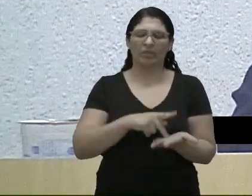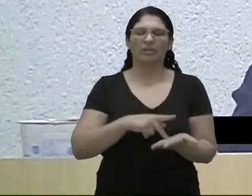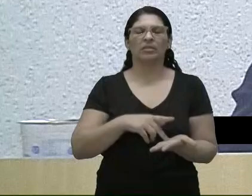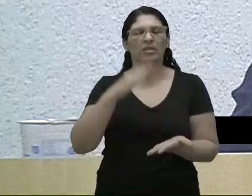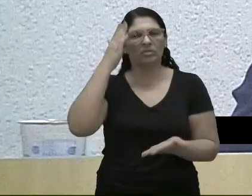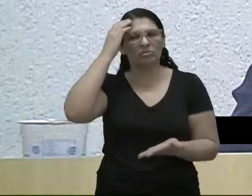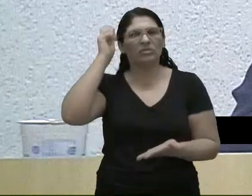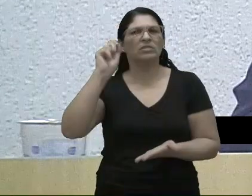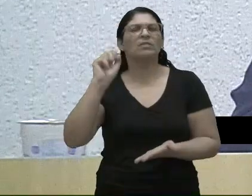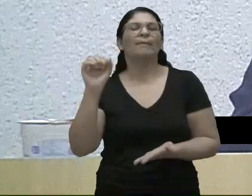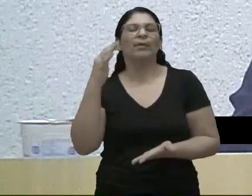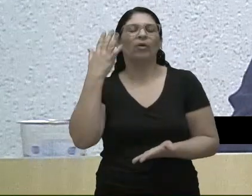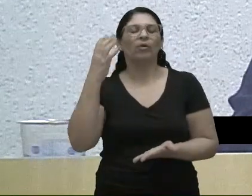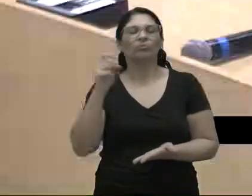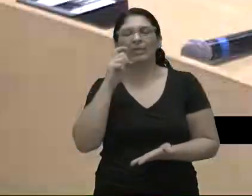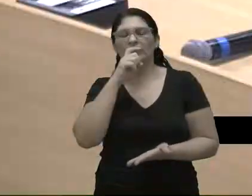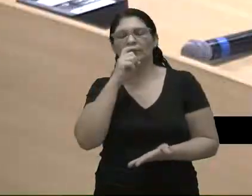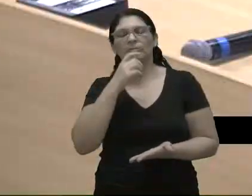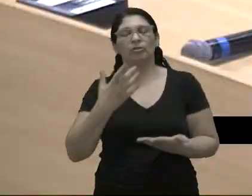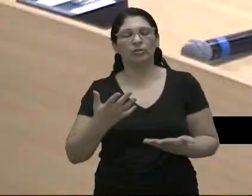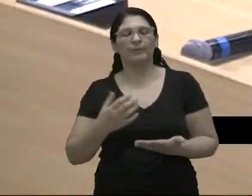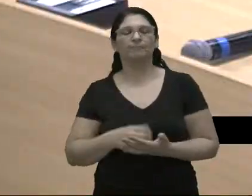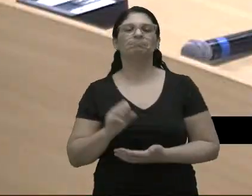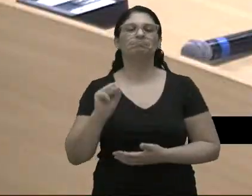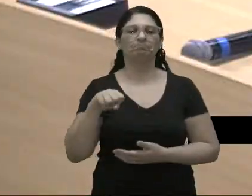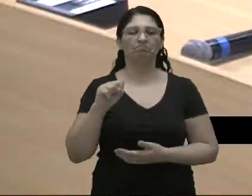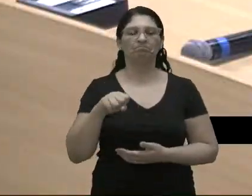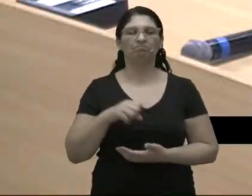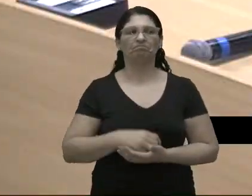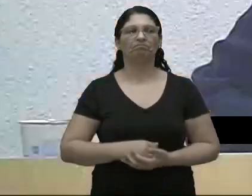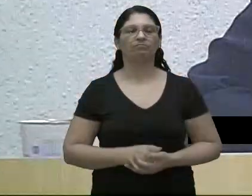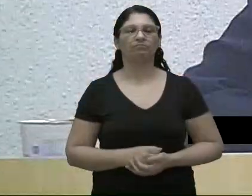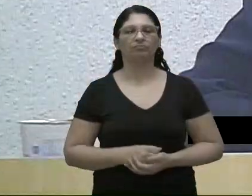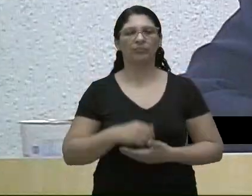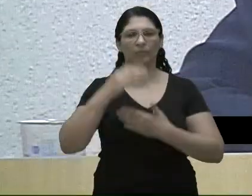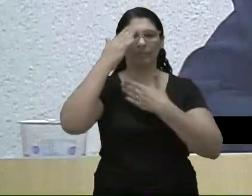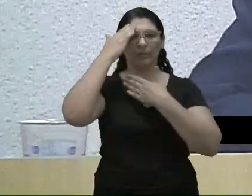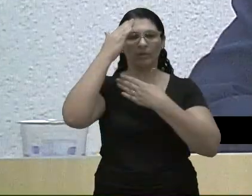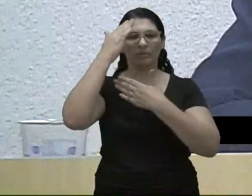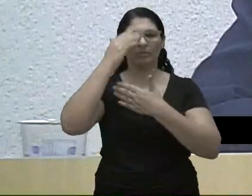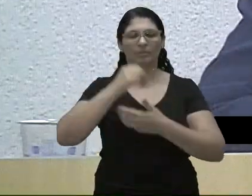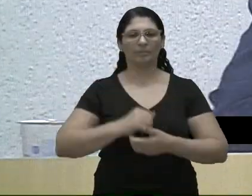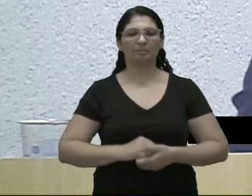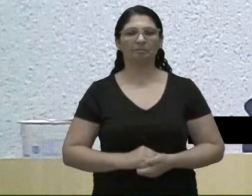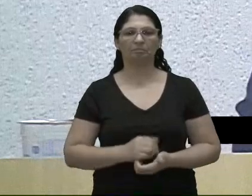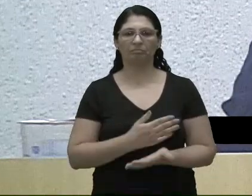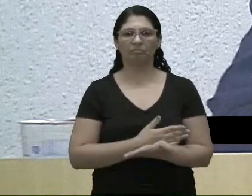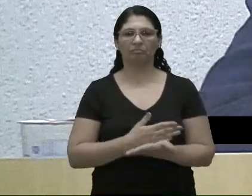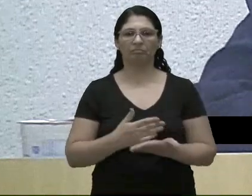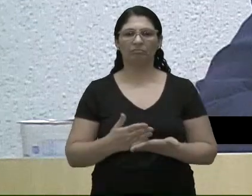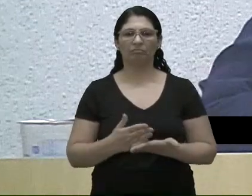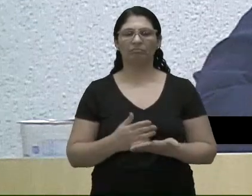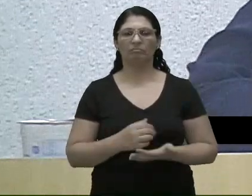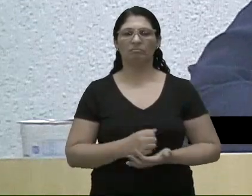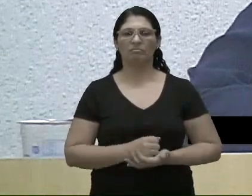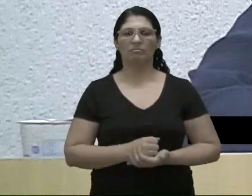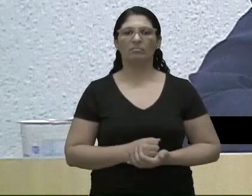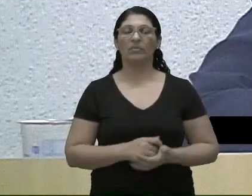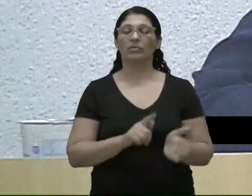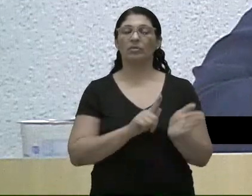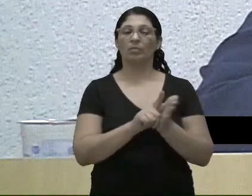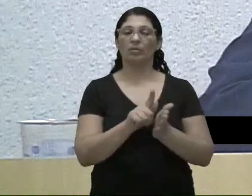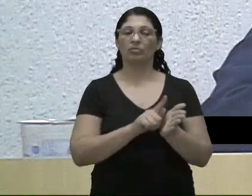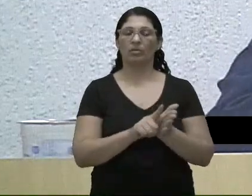em caso de mentiras? Sim. Obrigado. Vamos começar com um